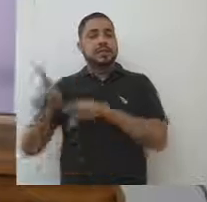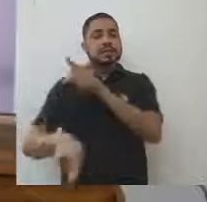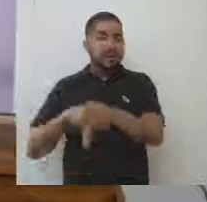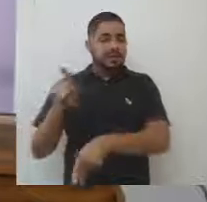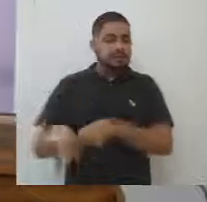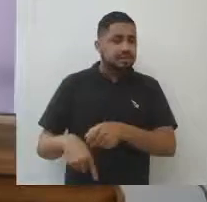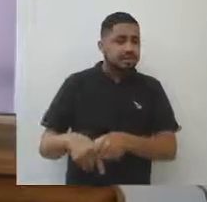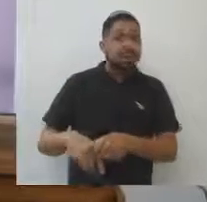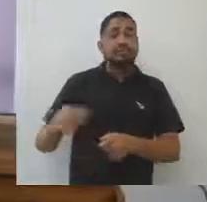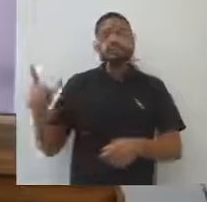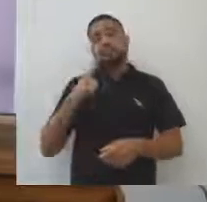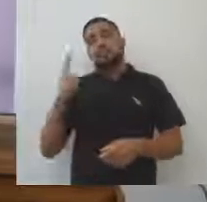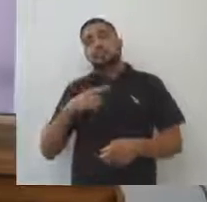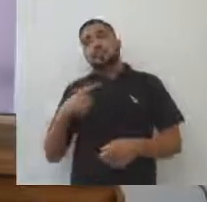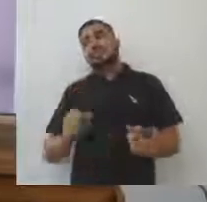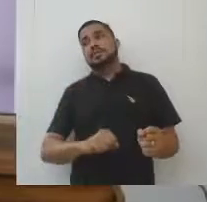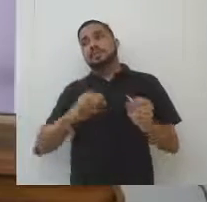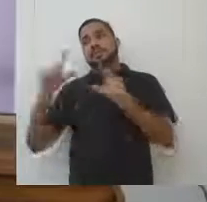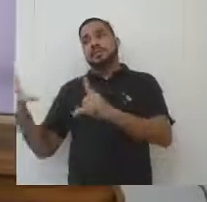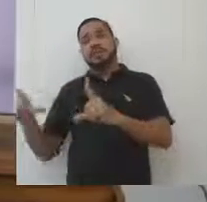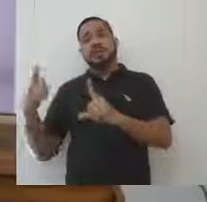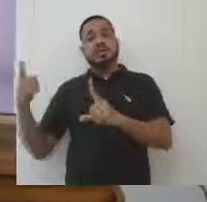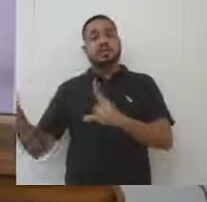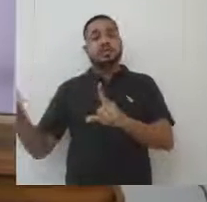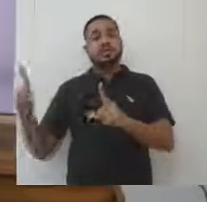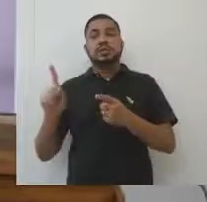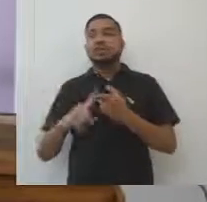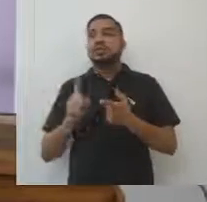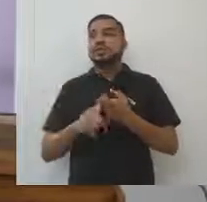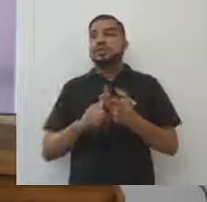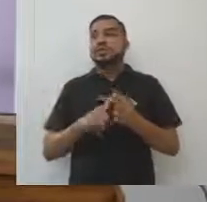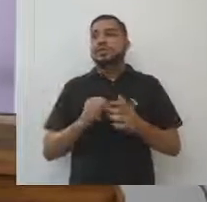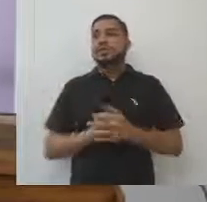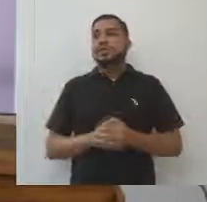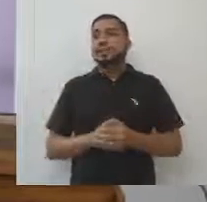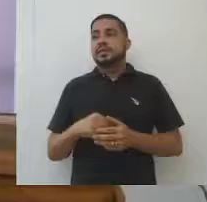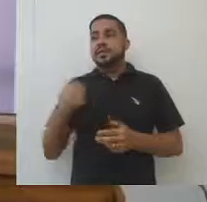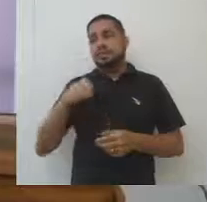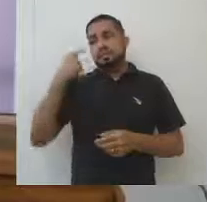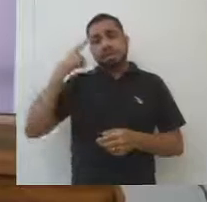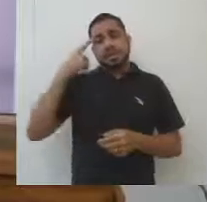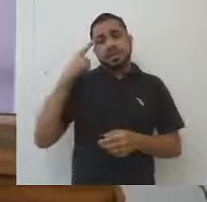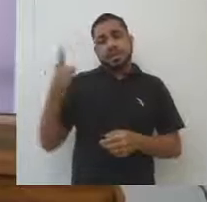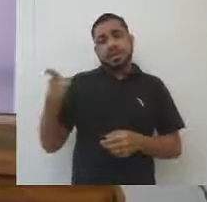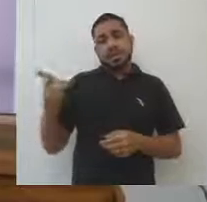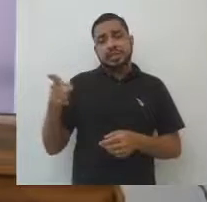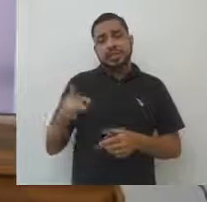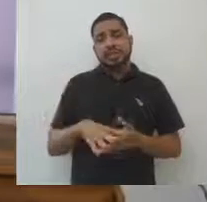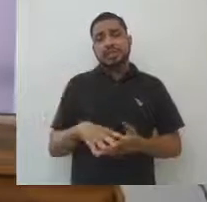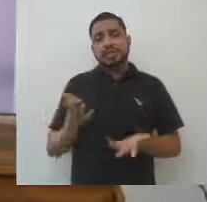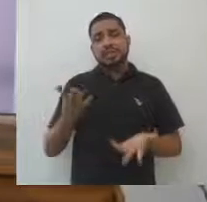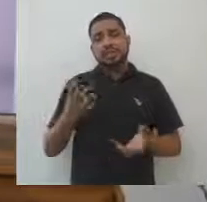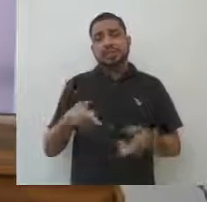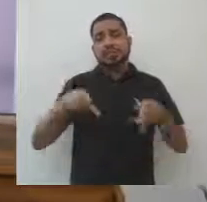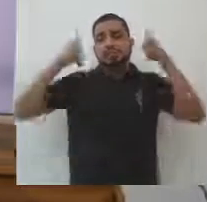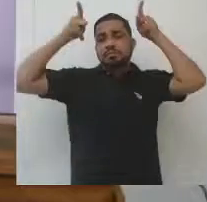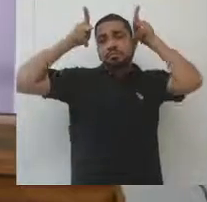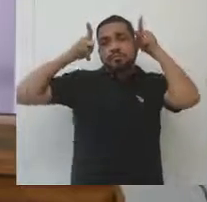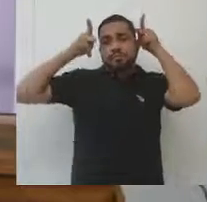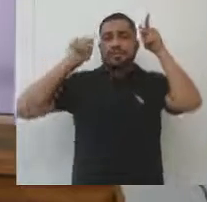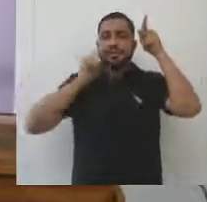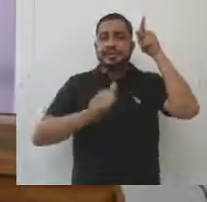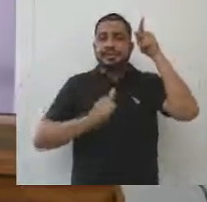tem outro exemplo aqui na outra figura. Ó. Ela eu acho que deve ser de princesa, né? E